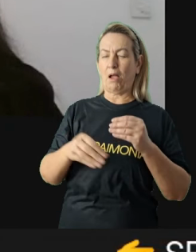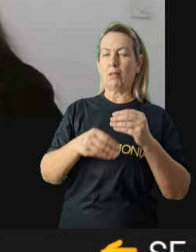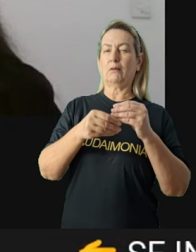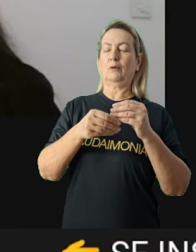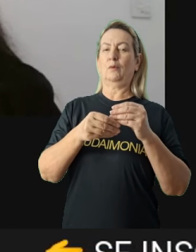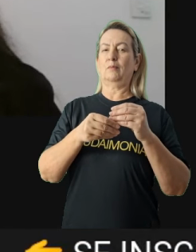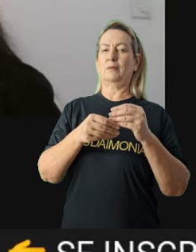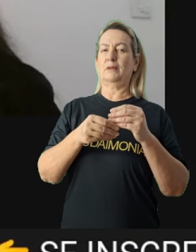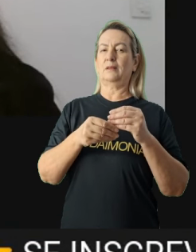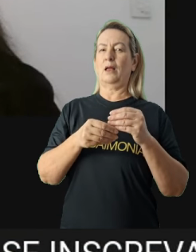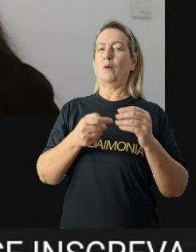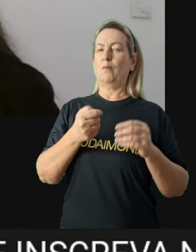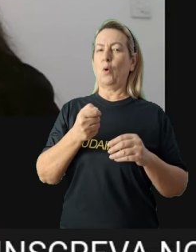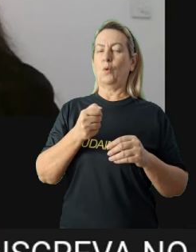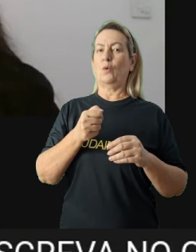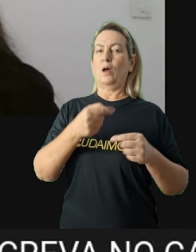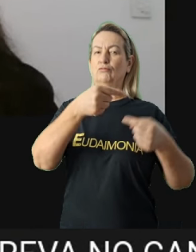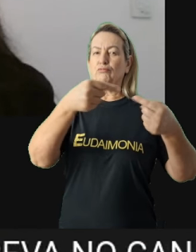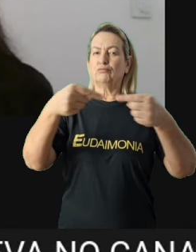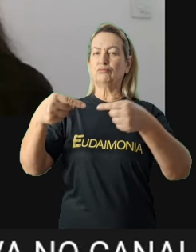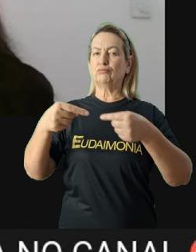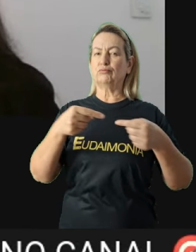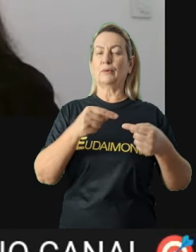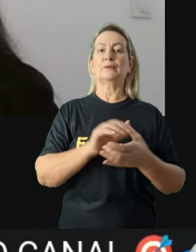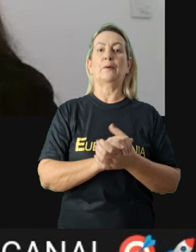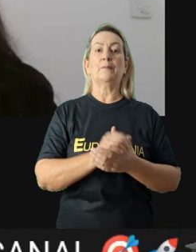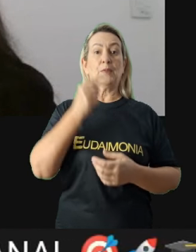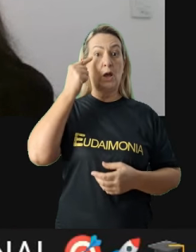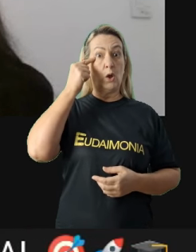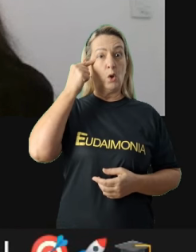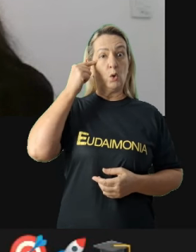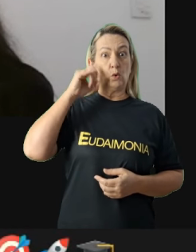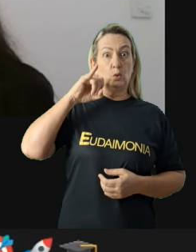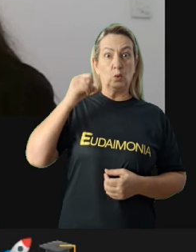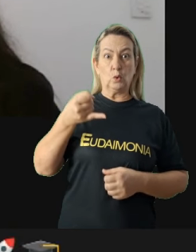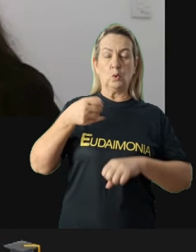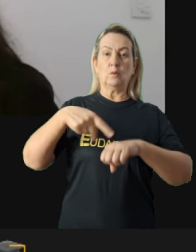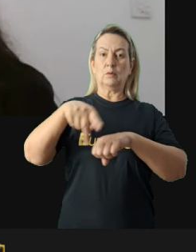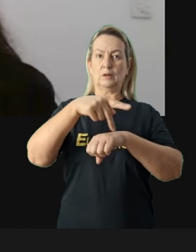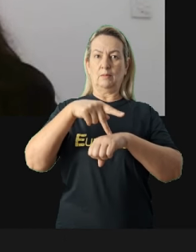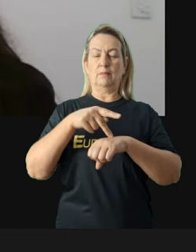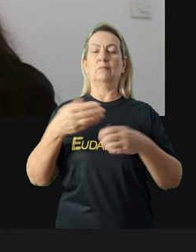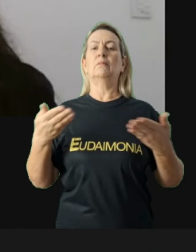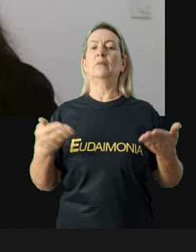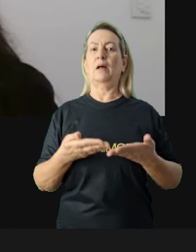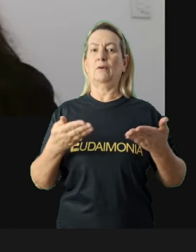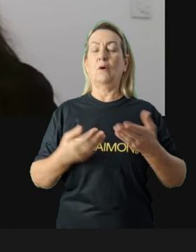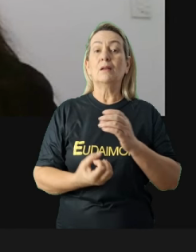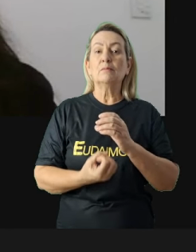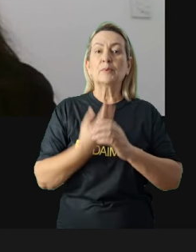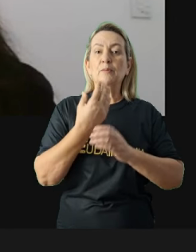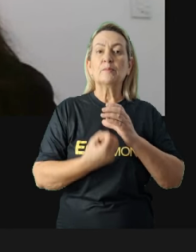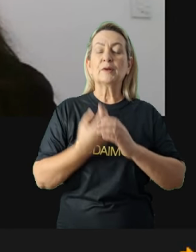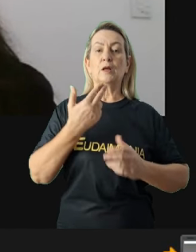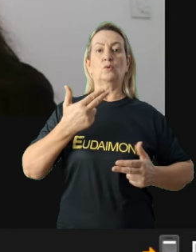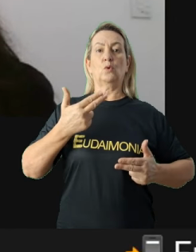mais Por favor. uma pimentinha na discussão? No Japão,